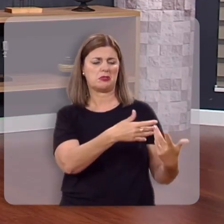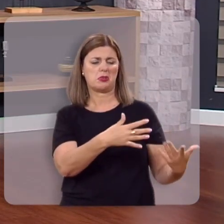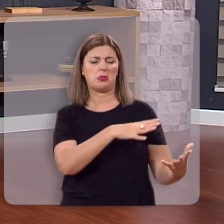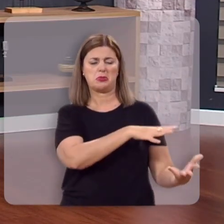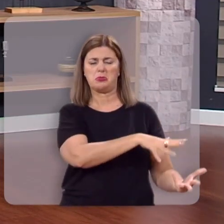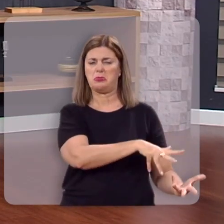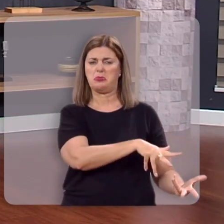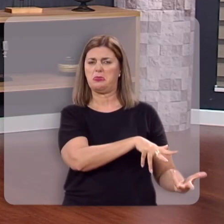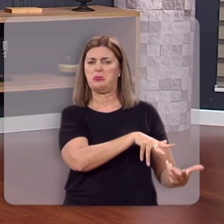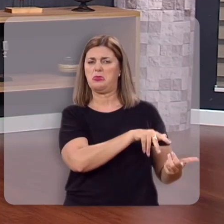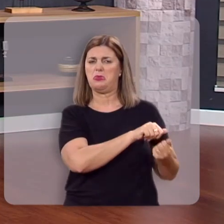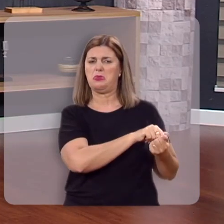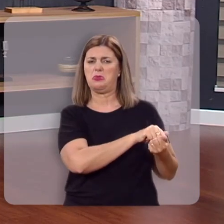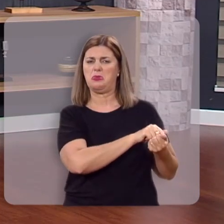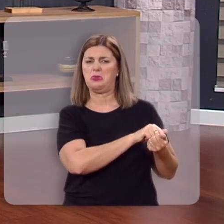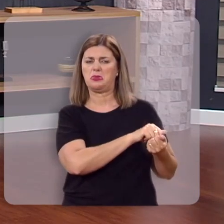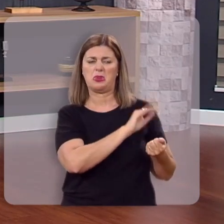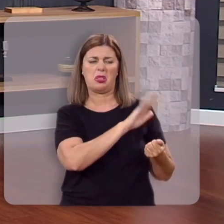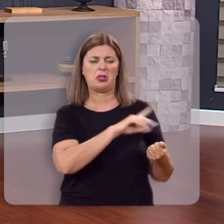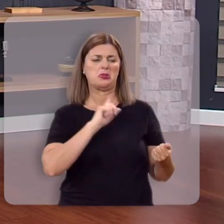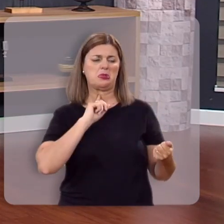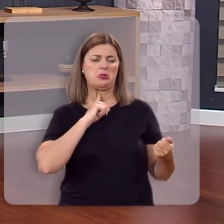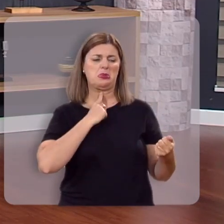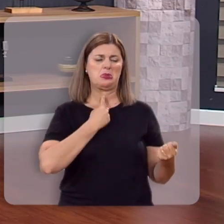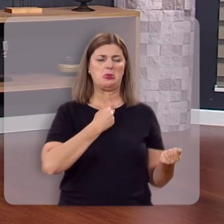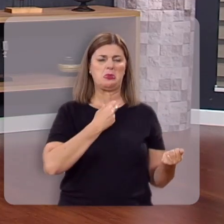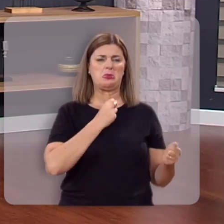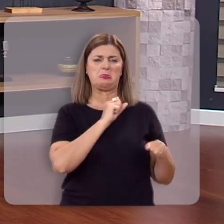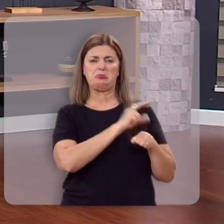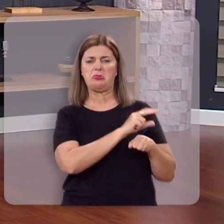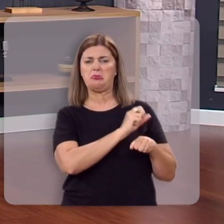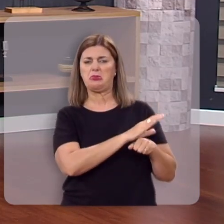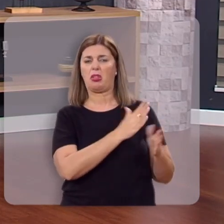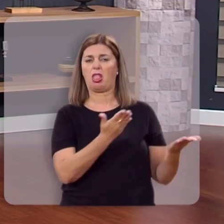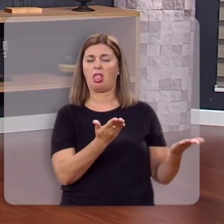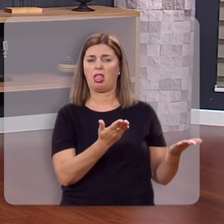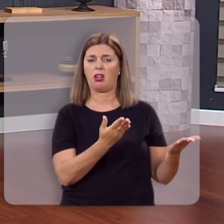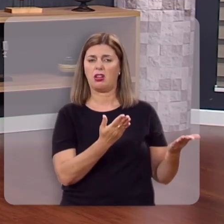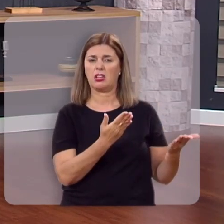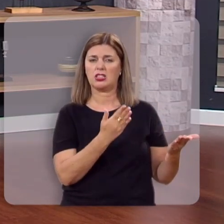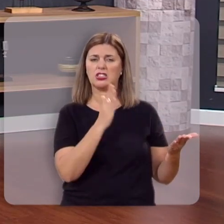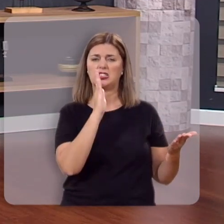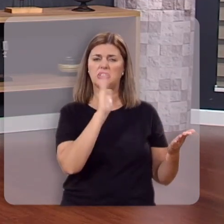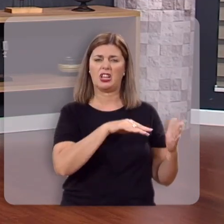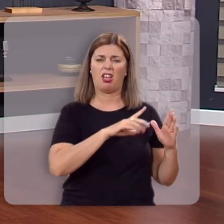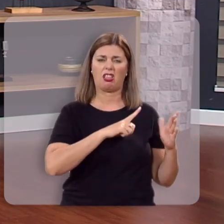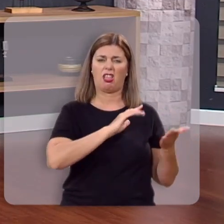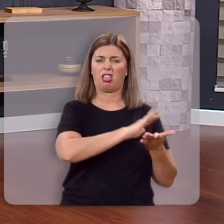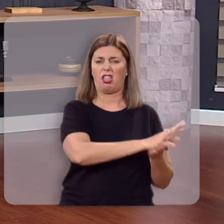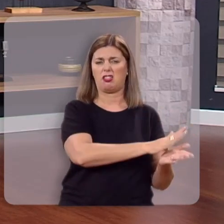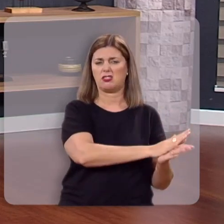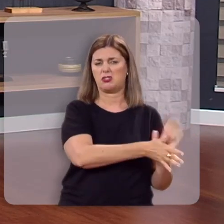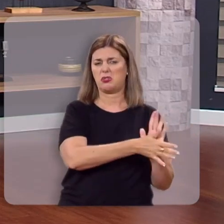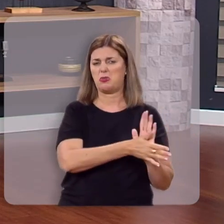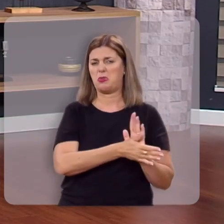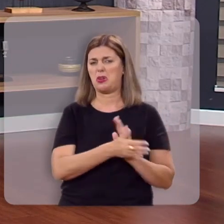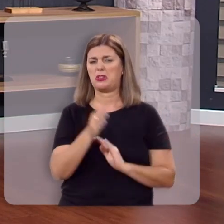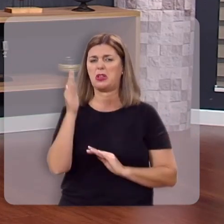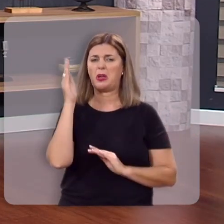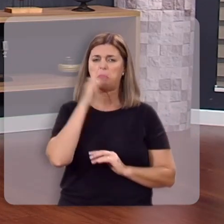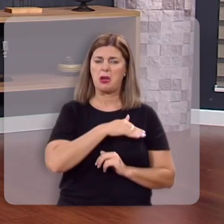neste mundo tão poluído, tão contaminado, tão chafurdado